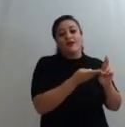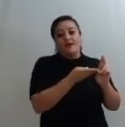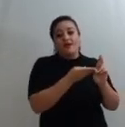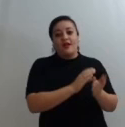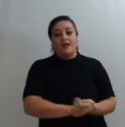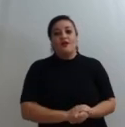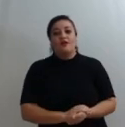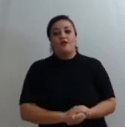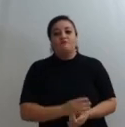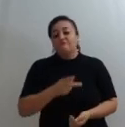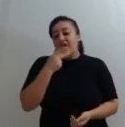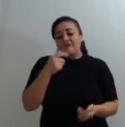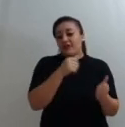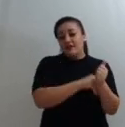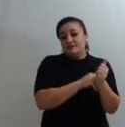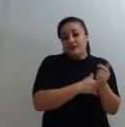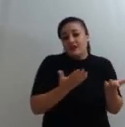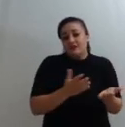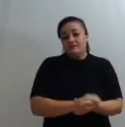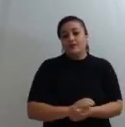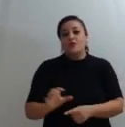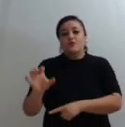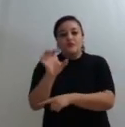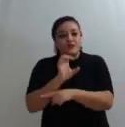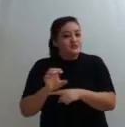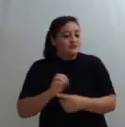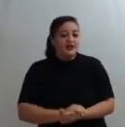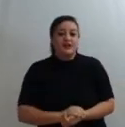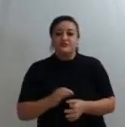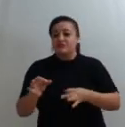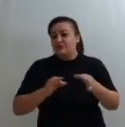senha. O Estado que providencie, por meio